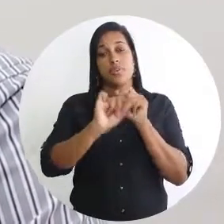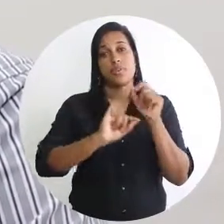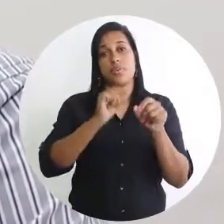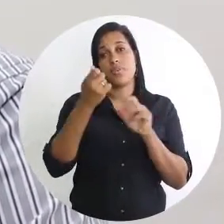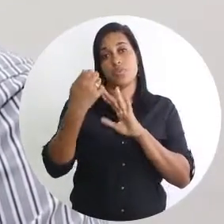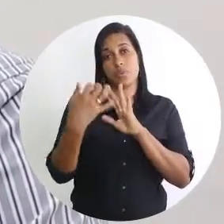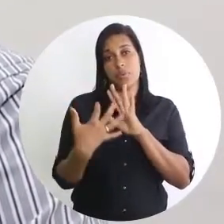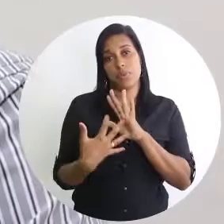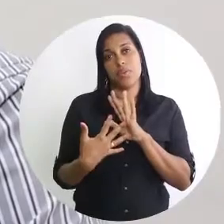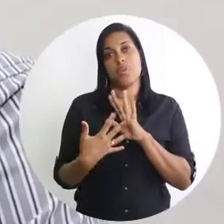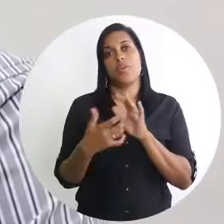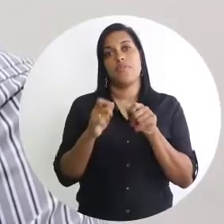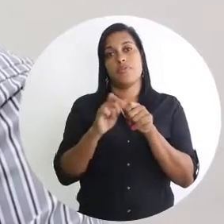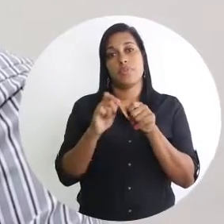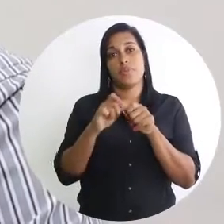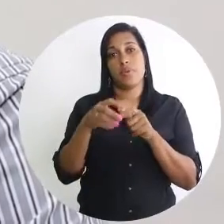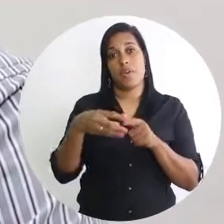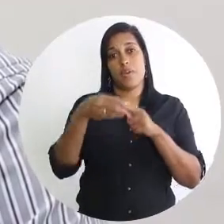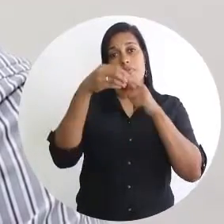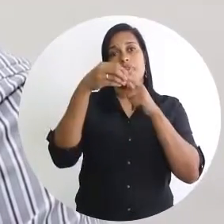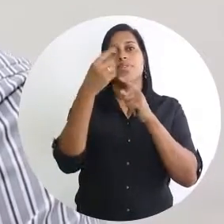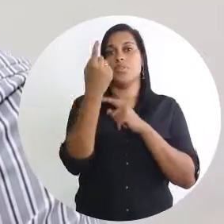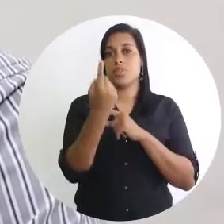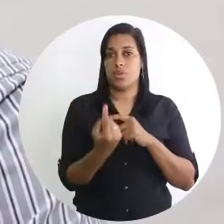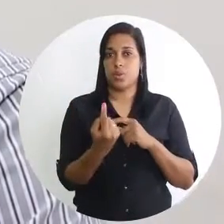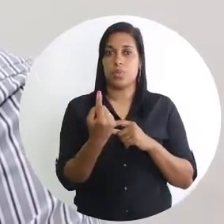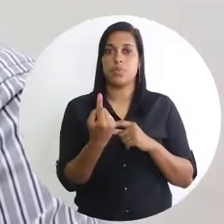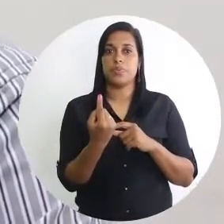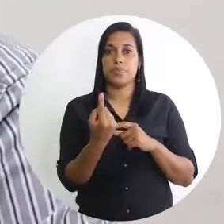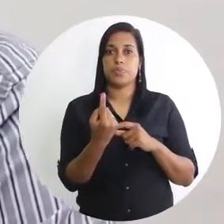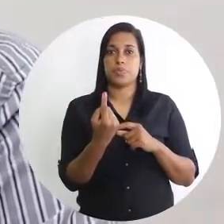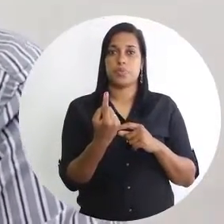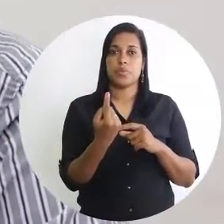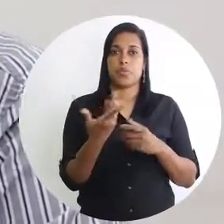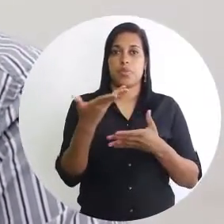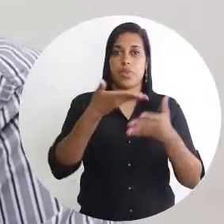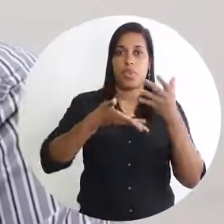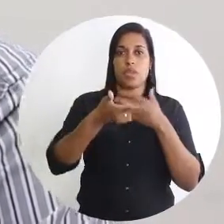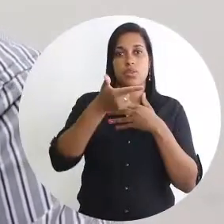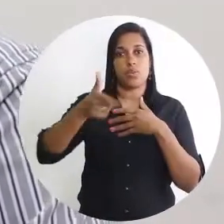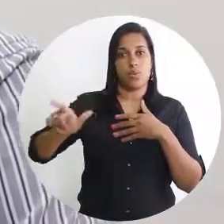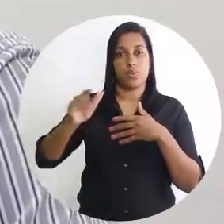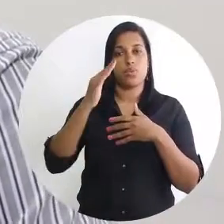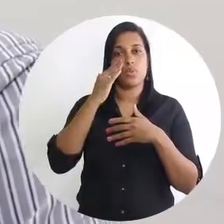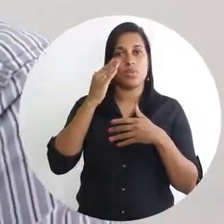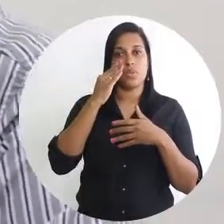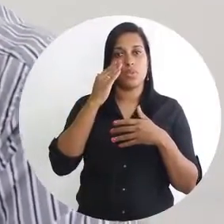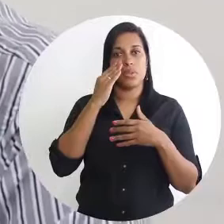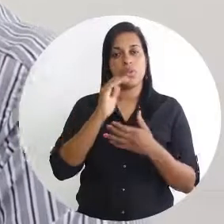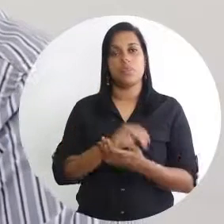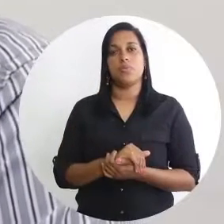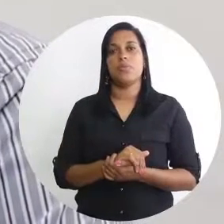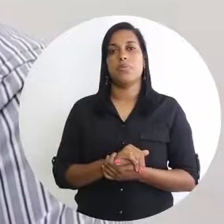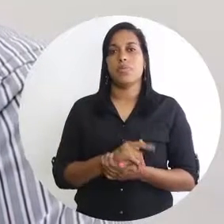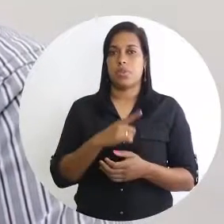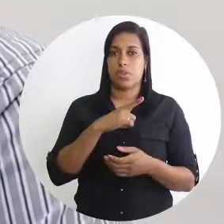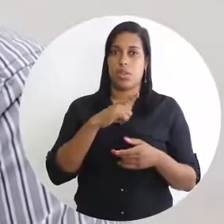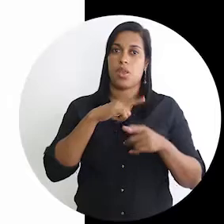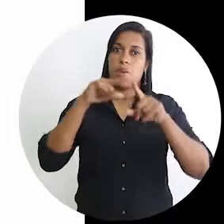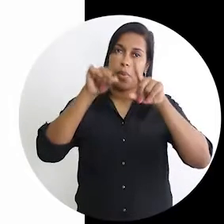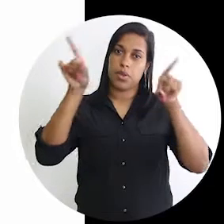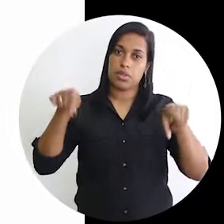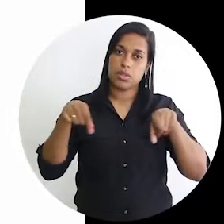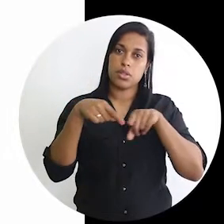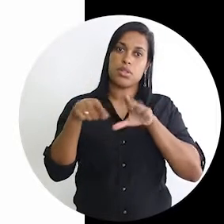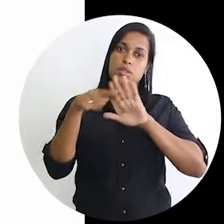você vai fazer uma referência de um componente com relação à posição do outro. Então aqui a gente tem uma